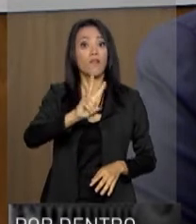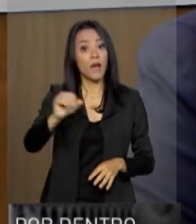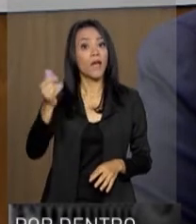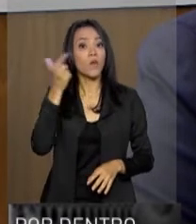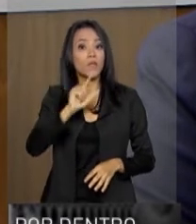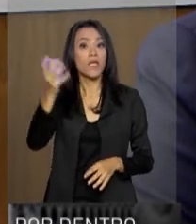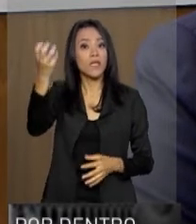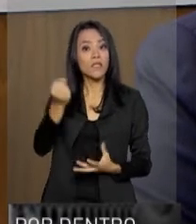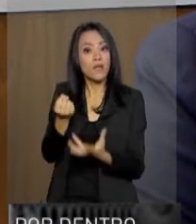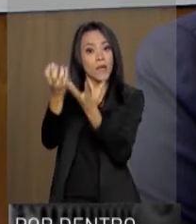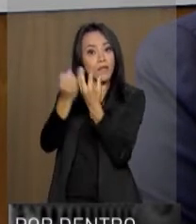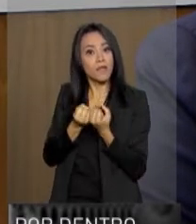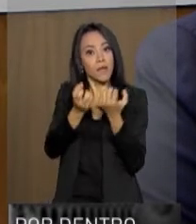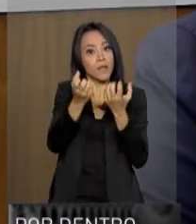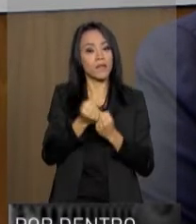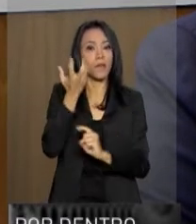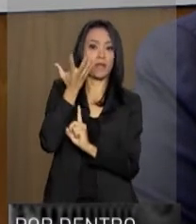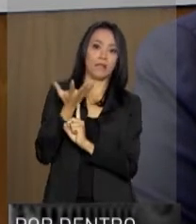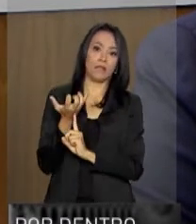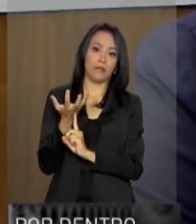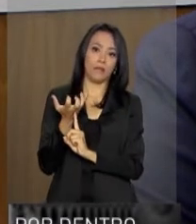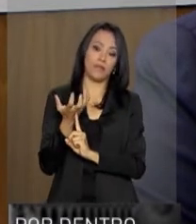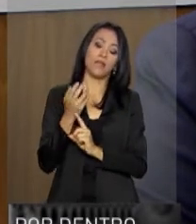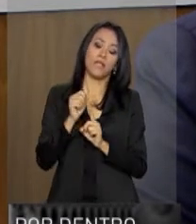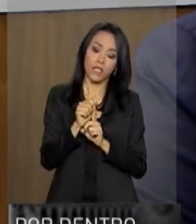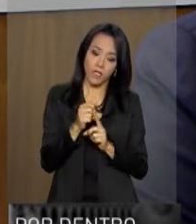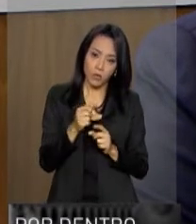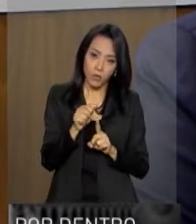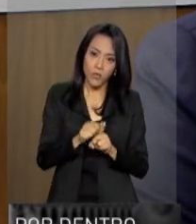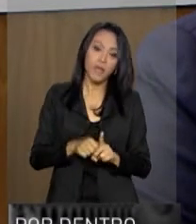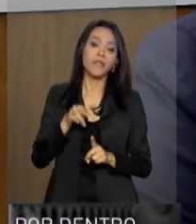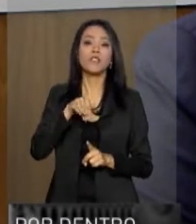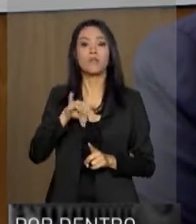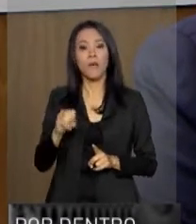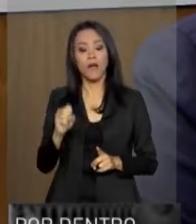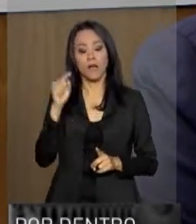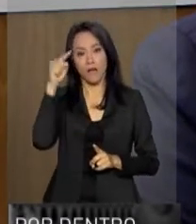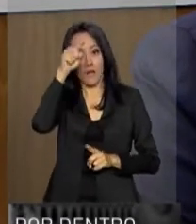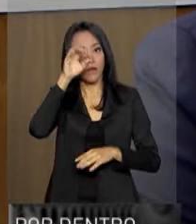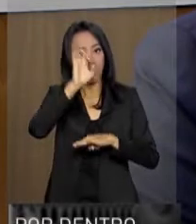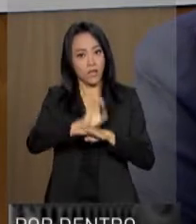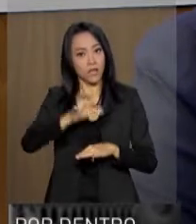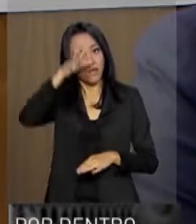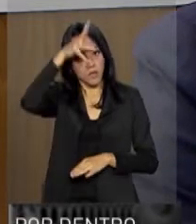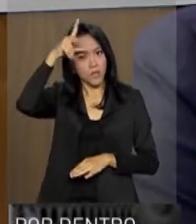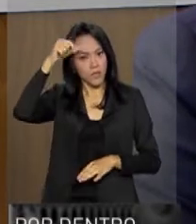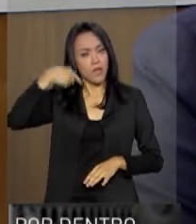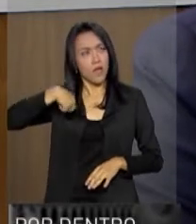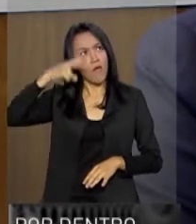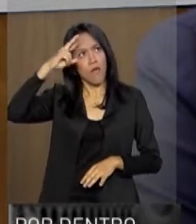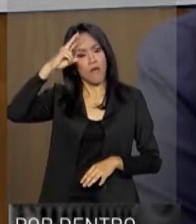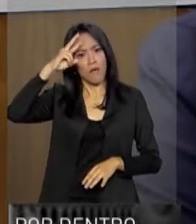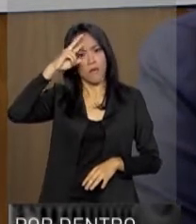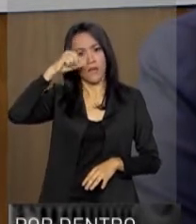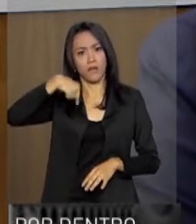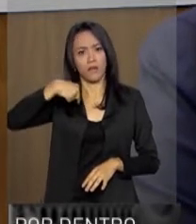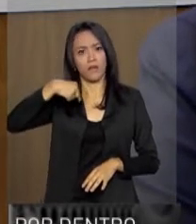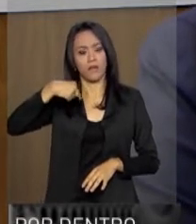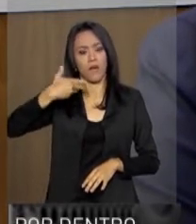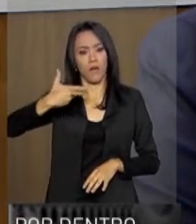antenas e no mês 16 de maio ainda no estado amazonas jogos lembro de cabeça no programa